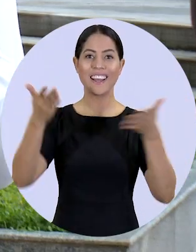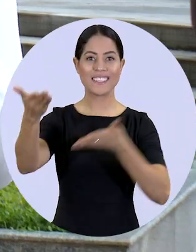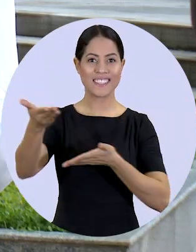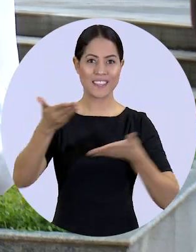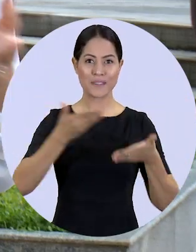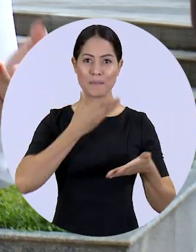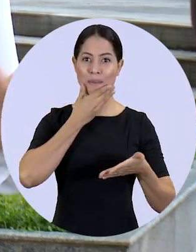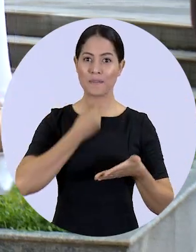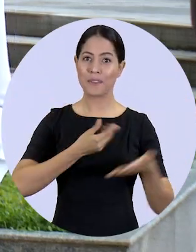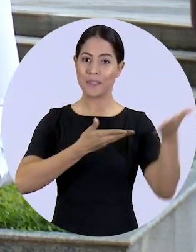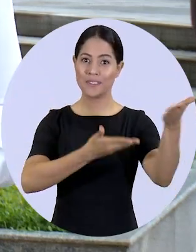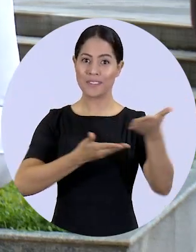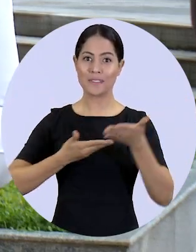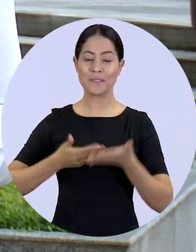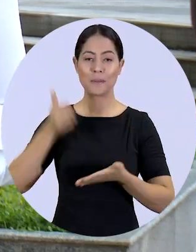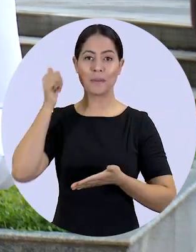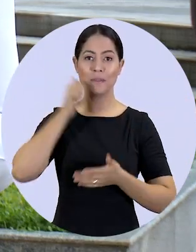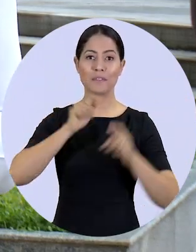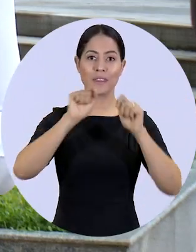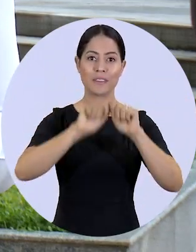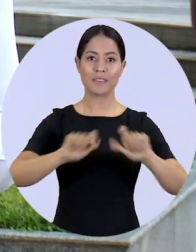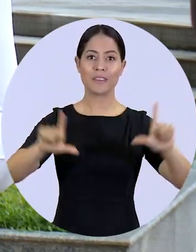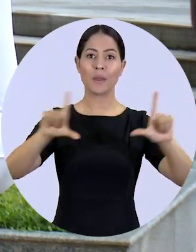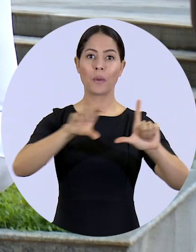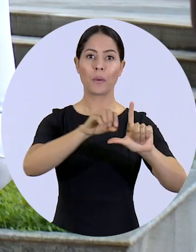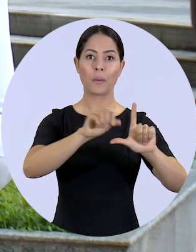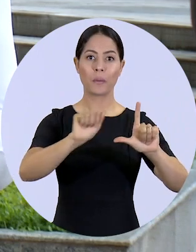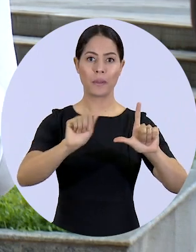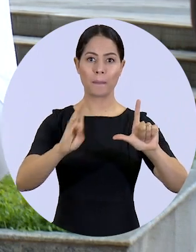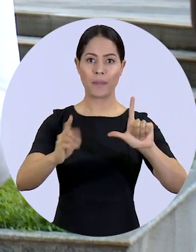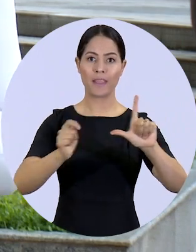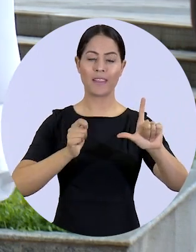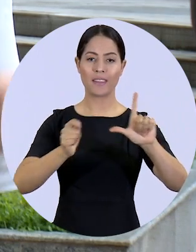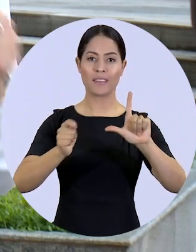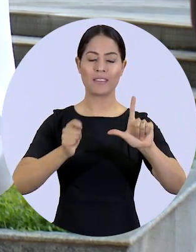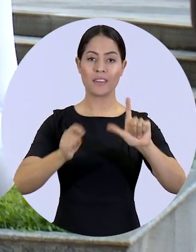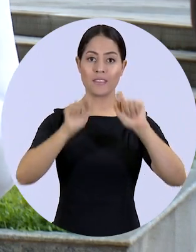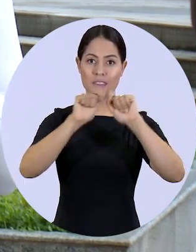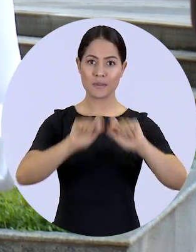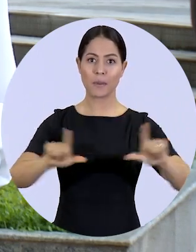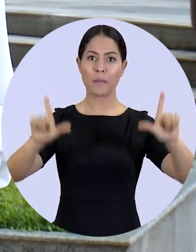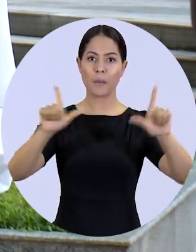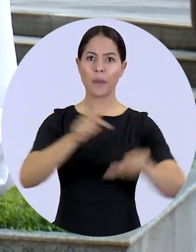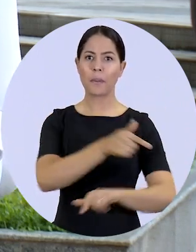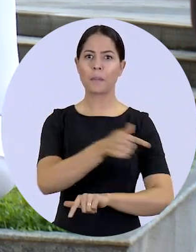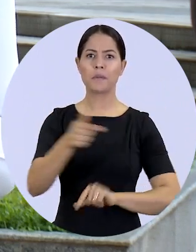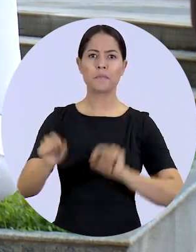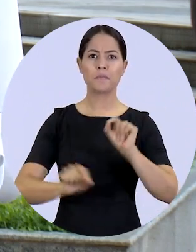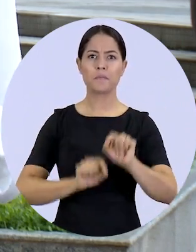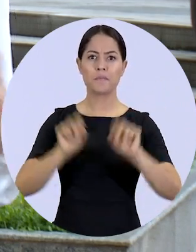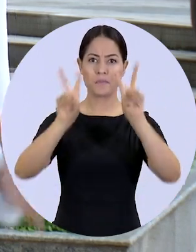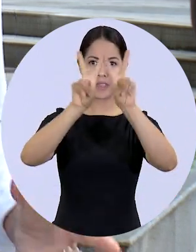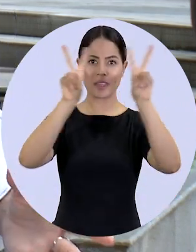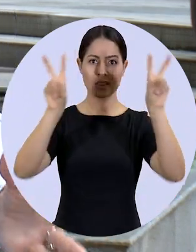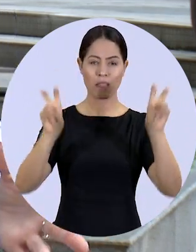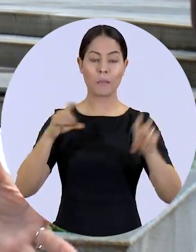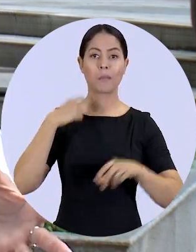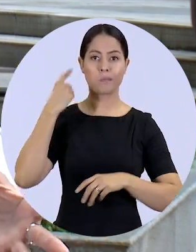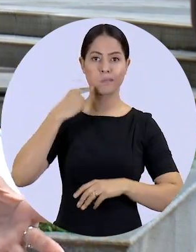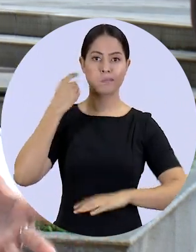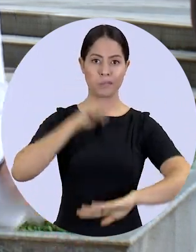Olá, seja bem-vindo, seja bem-vinda a mais um OAB Entrevista. O programa desta semana fala sobre a